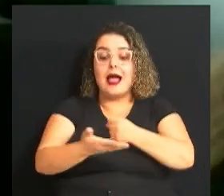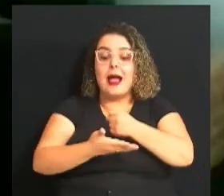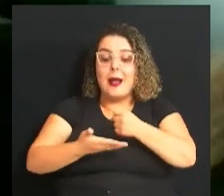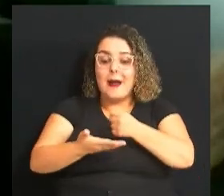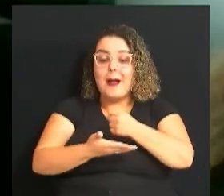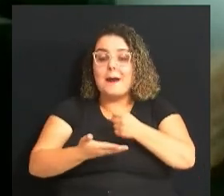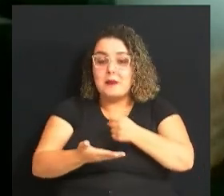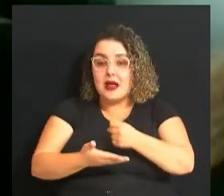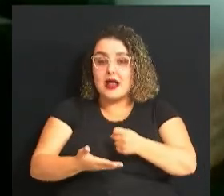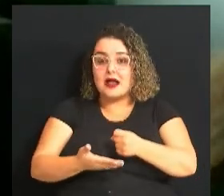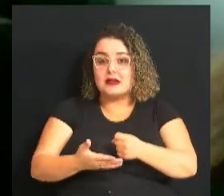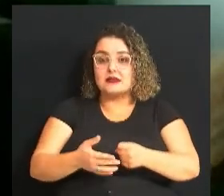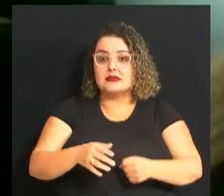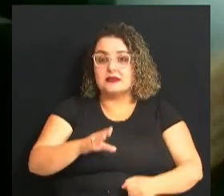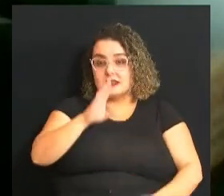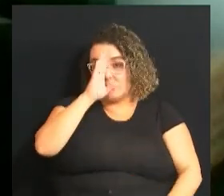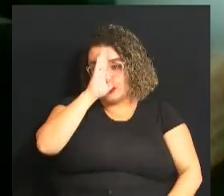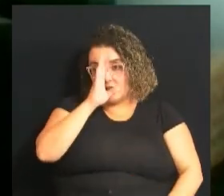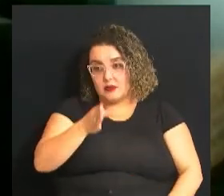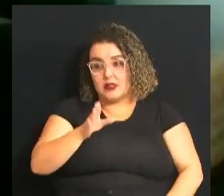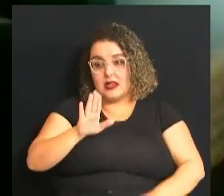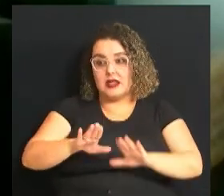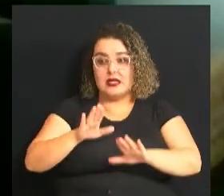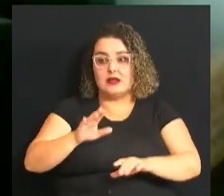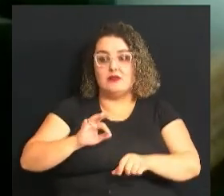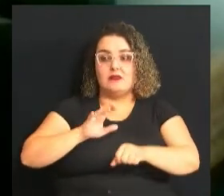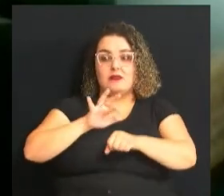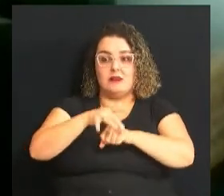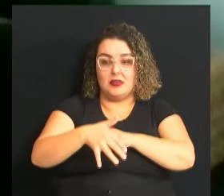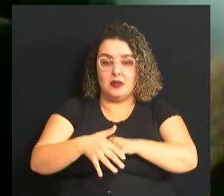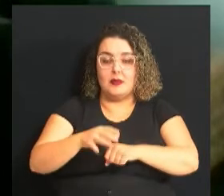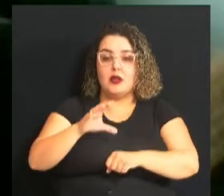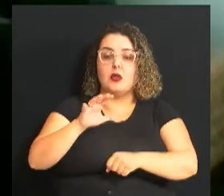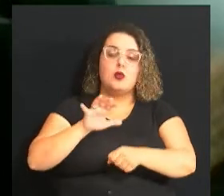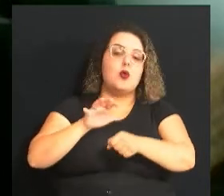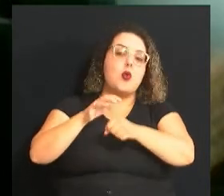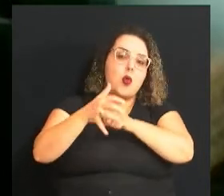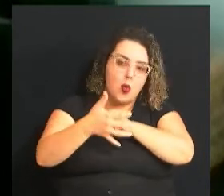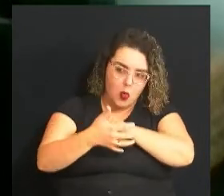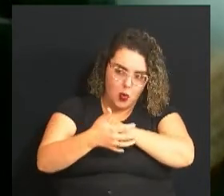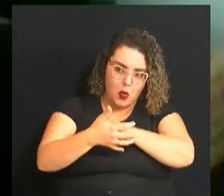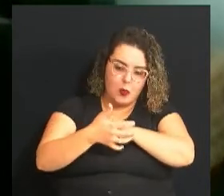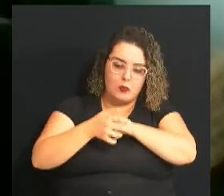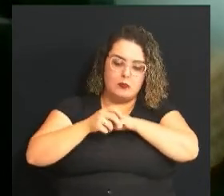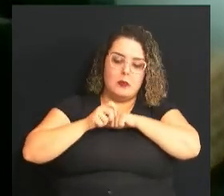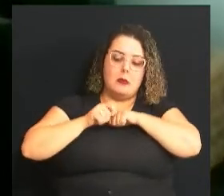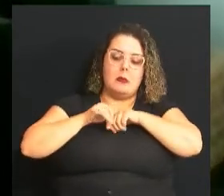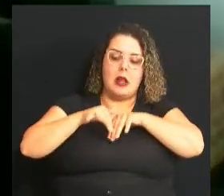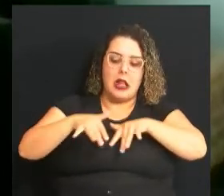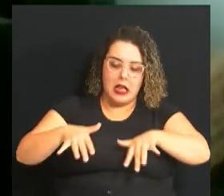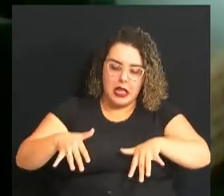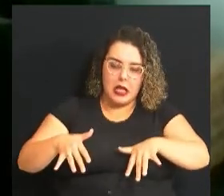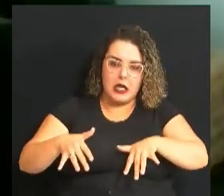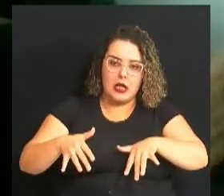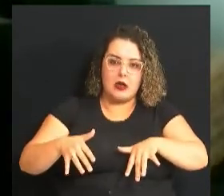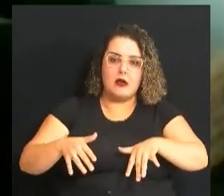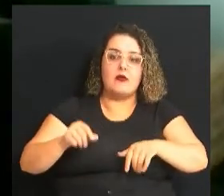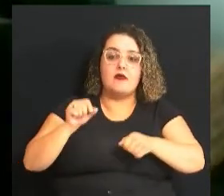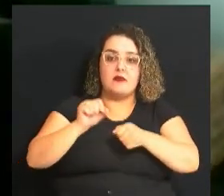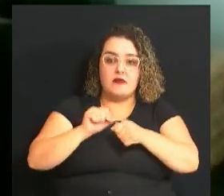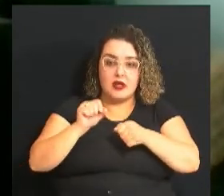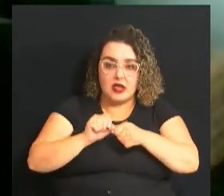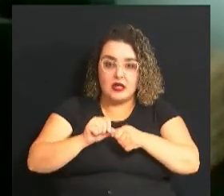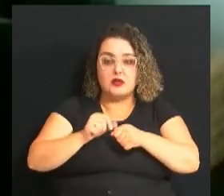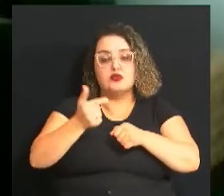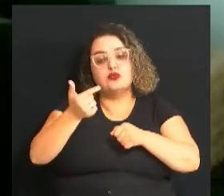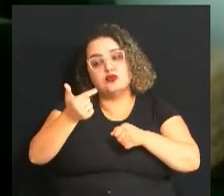é que talvez uma infecção pregressa pelo coronavírus tenha dado essa predisposição, ou seja, mais uma vez o